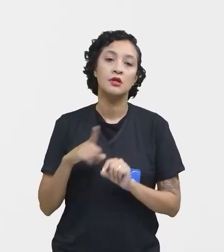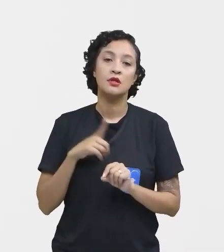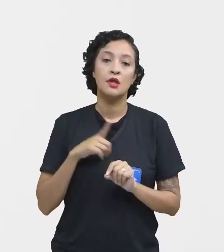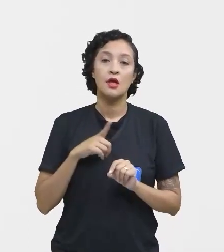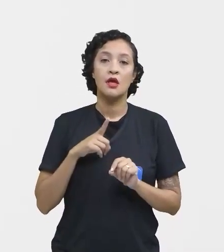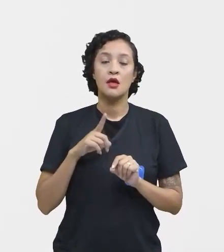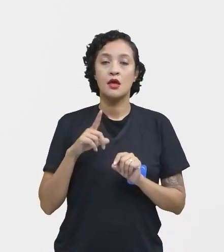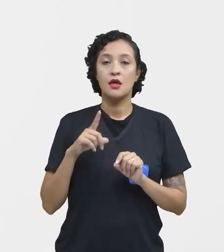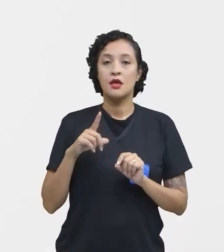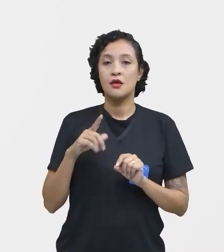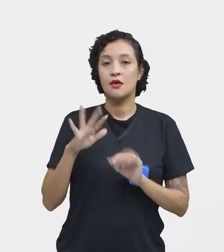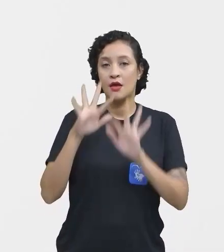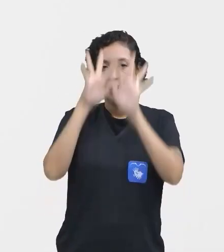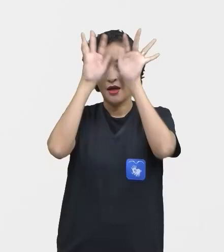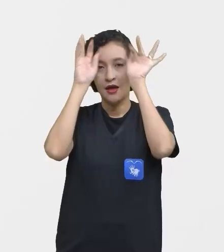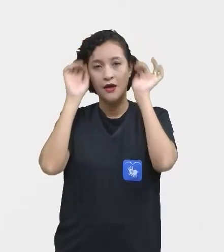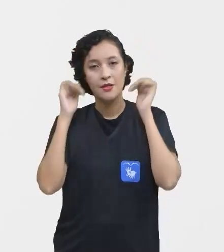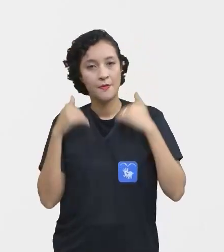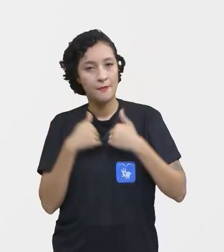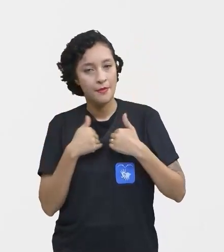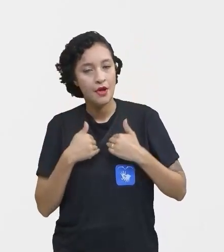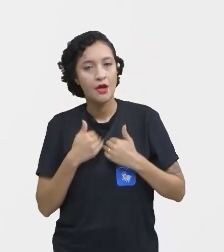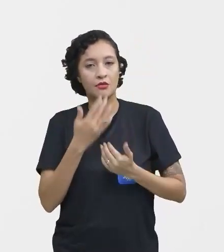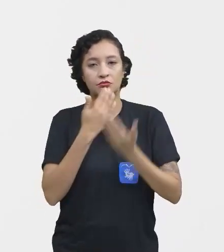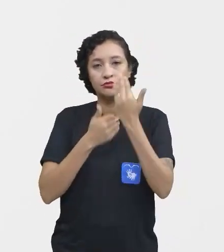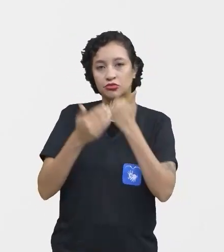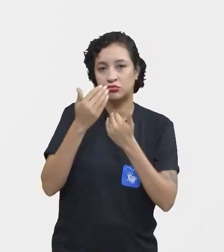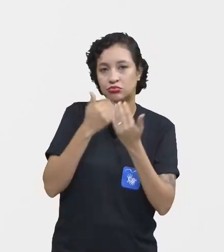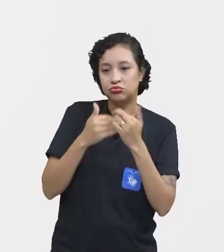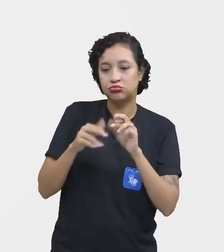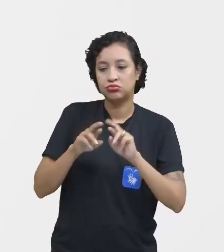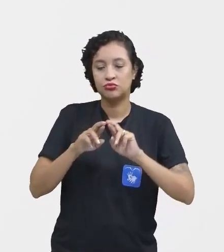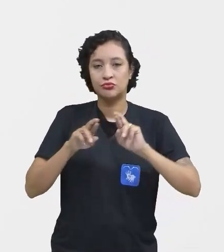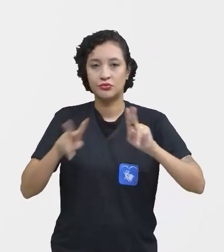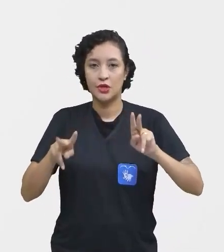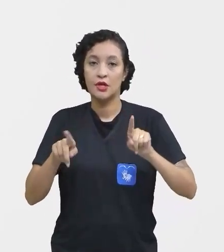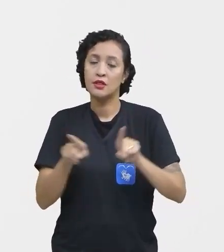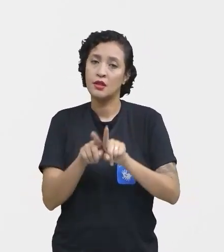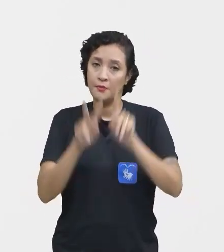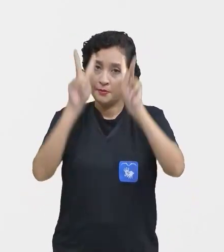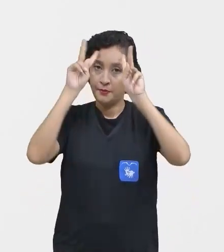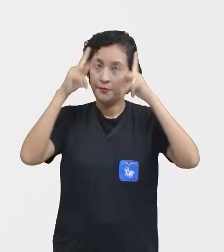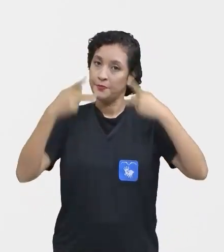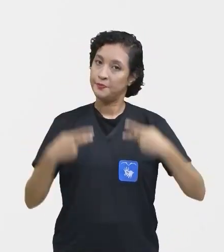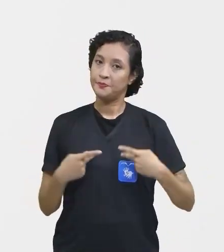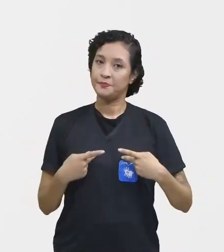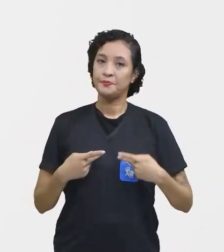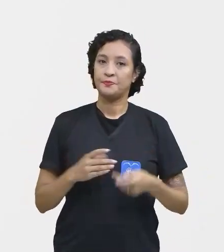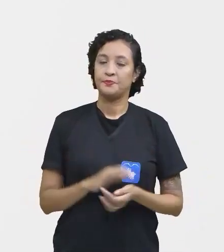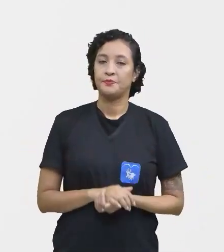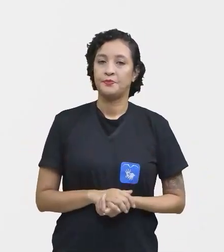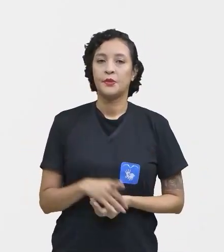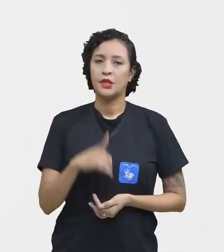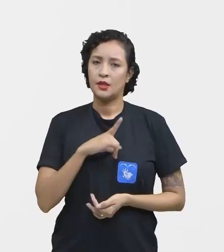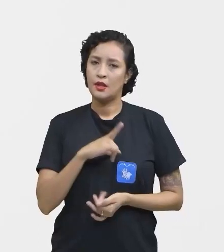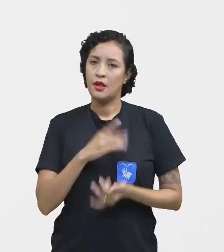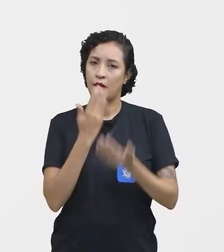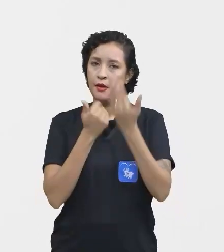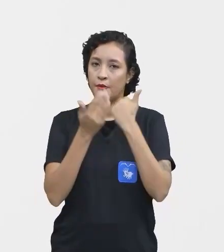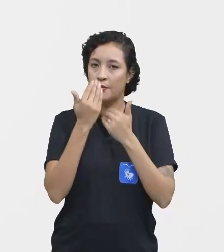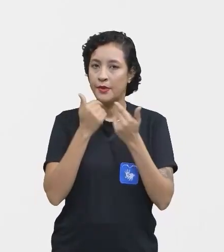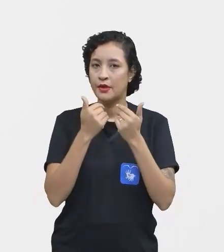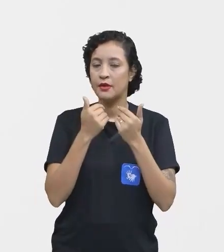muitos animais, muitos alimentos diferentes e a relação entre eles, os humanos também, né, possuem uma alimentação